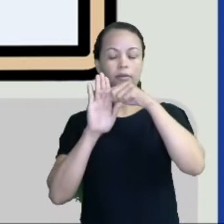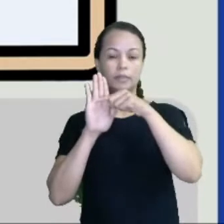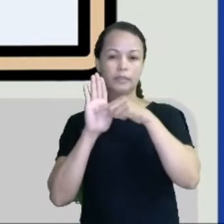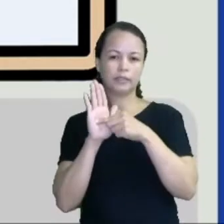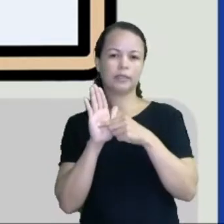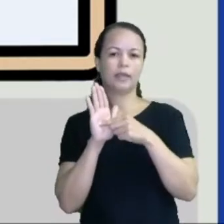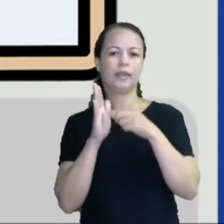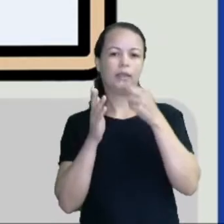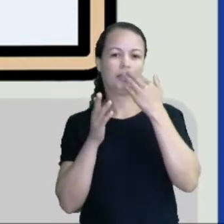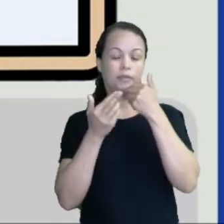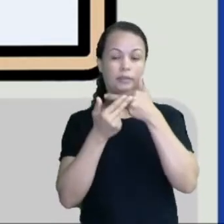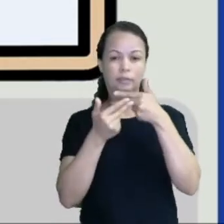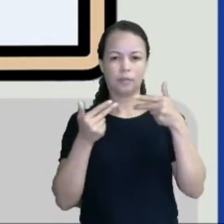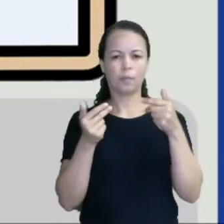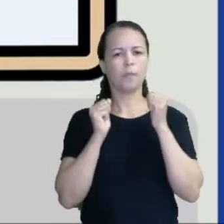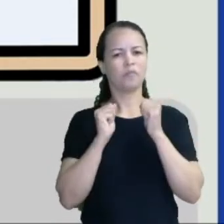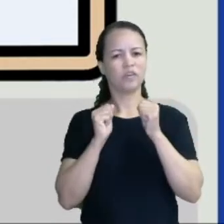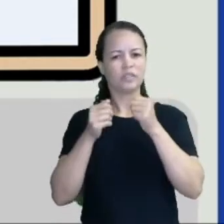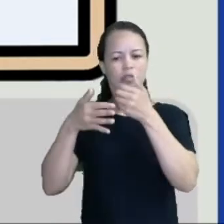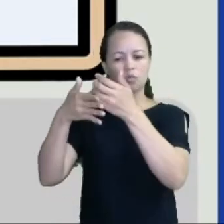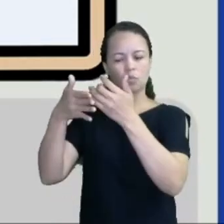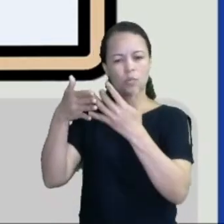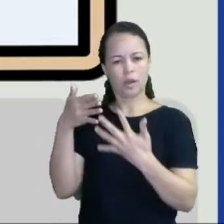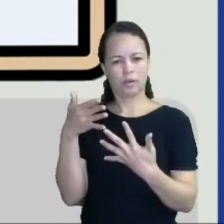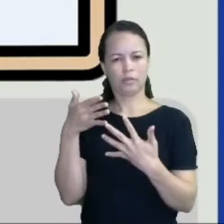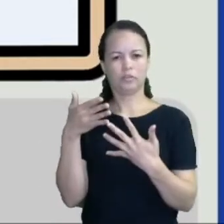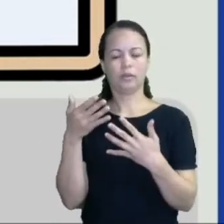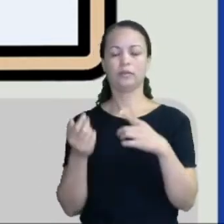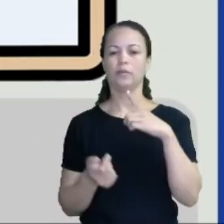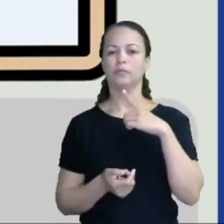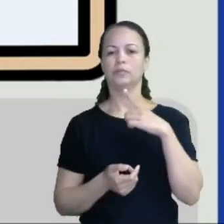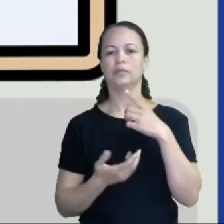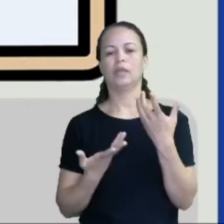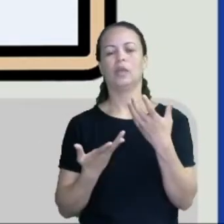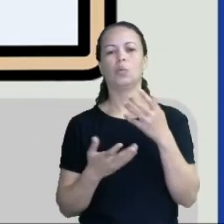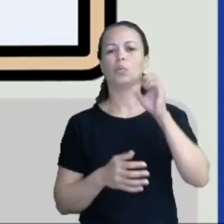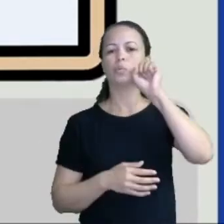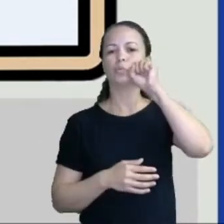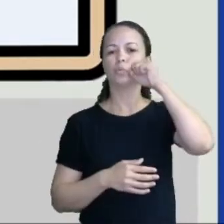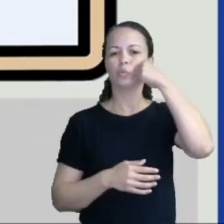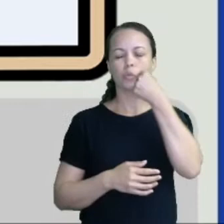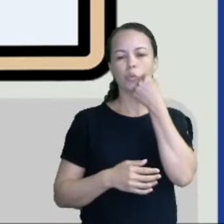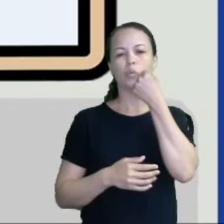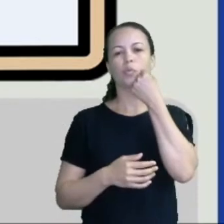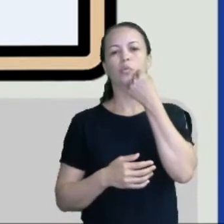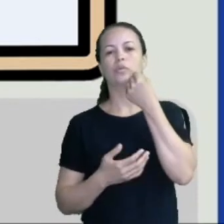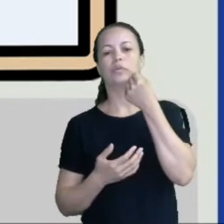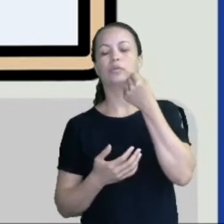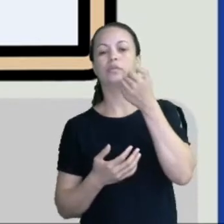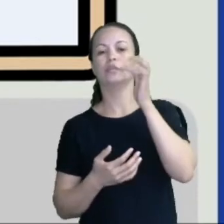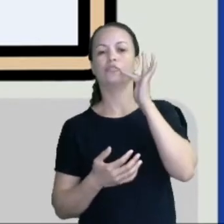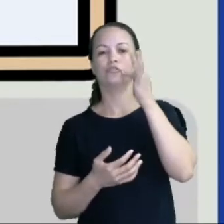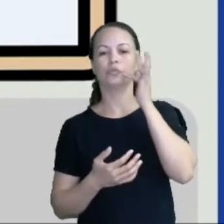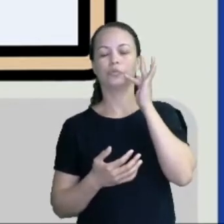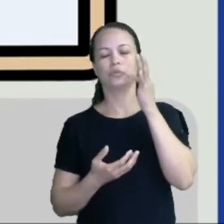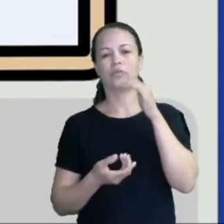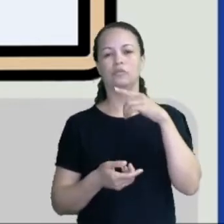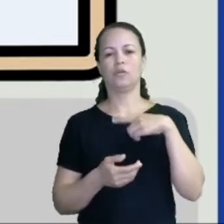Com certeza. Então eu tenho aqui, ó, a receita de um suco de frutas. Vamos lá para